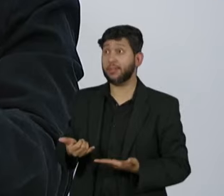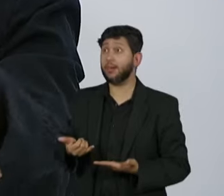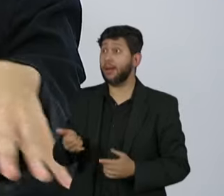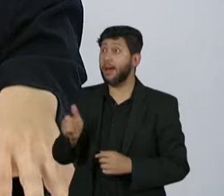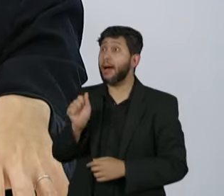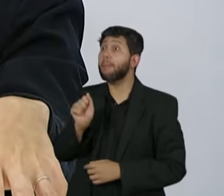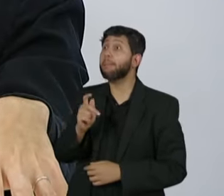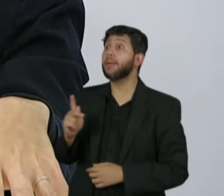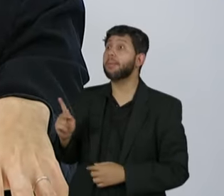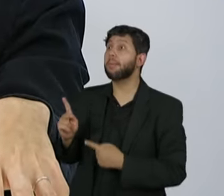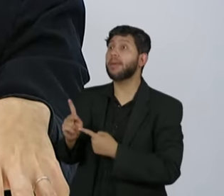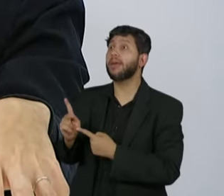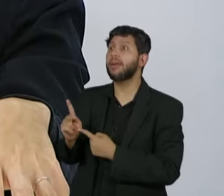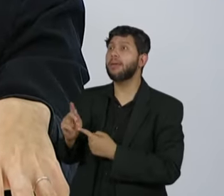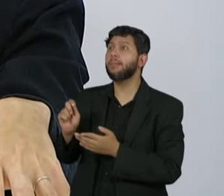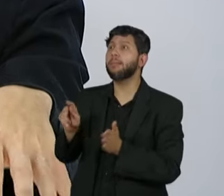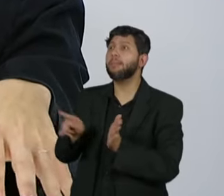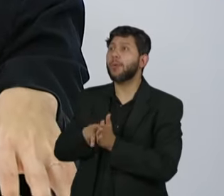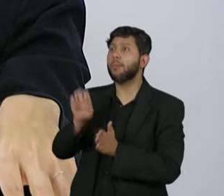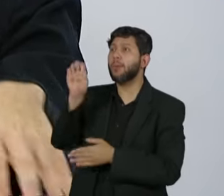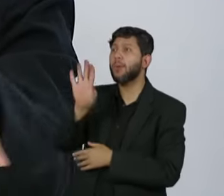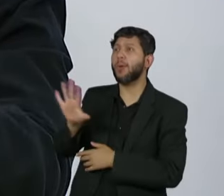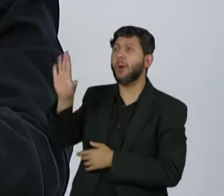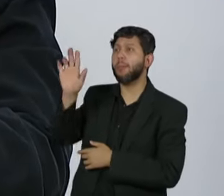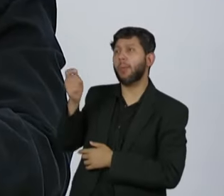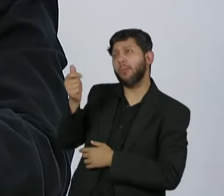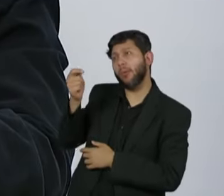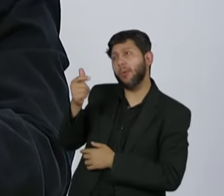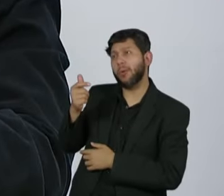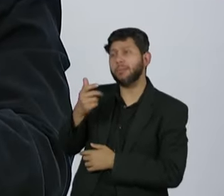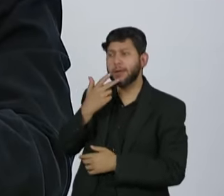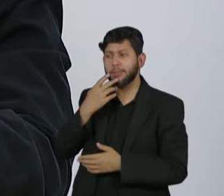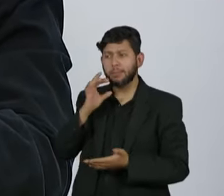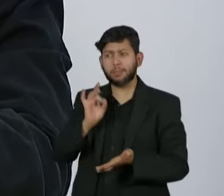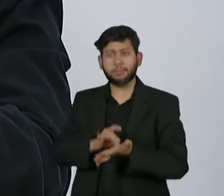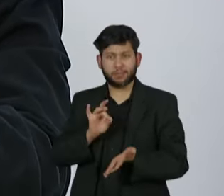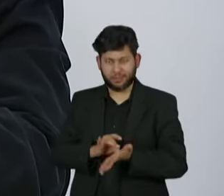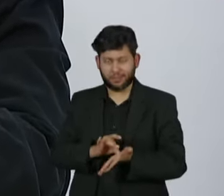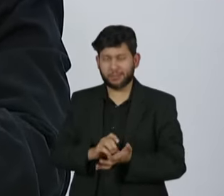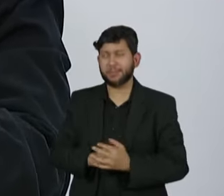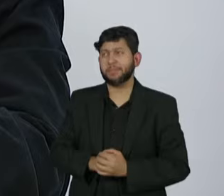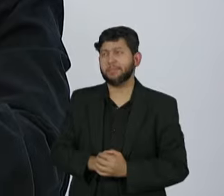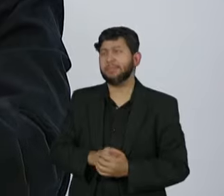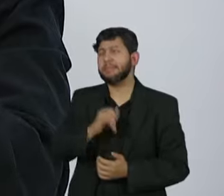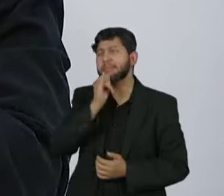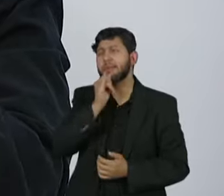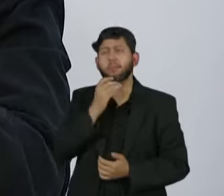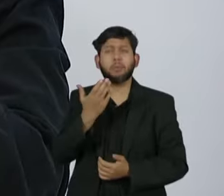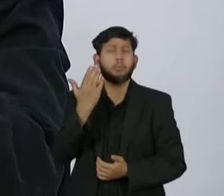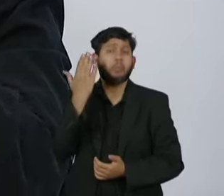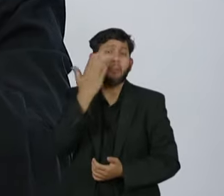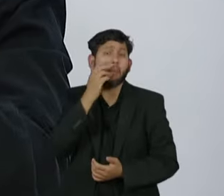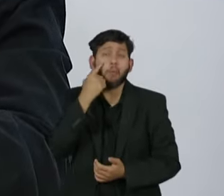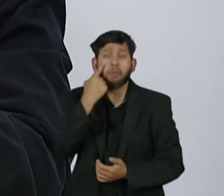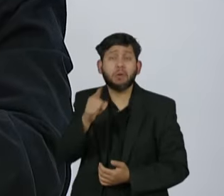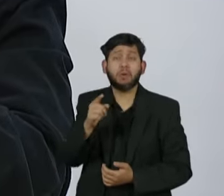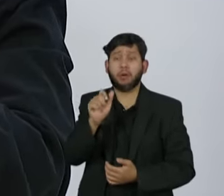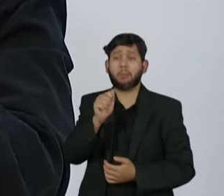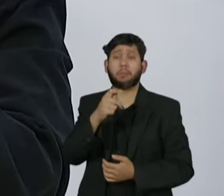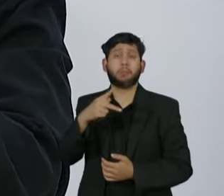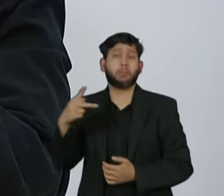aplicativos feitos por europeus né mas a recíproca também é verdadeira né É muito difícil a gente ver apps ou